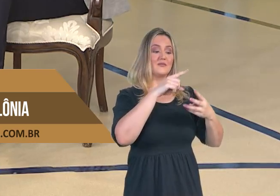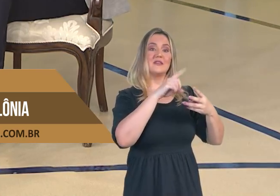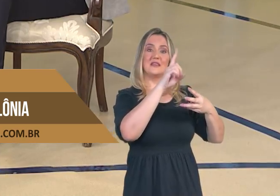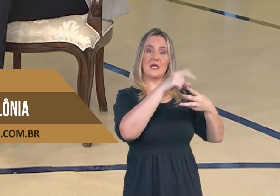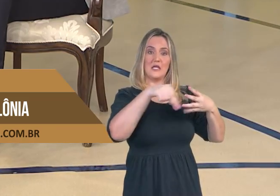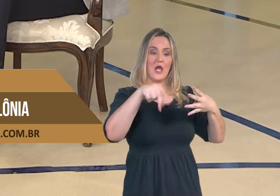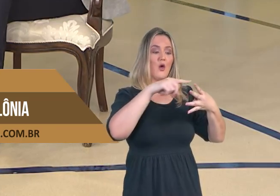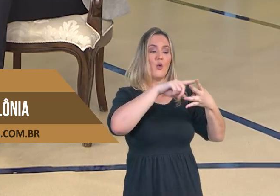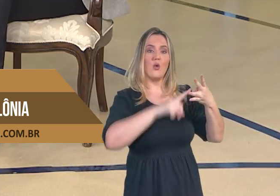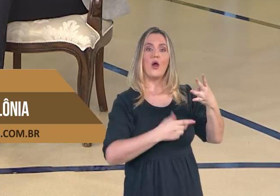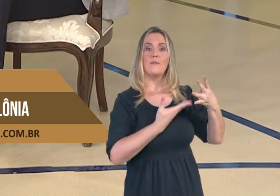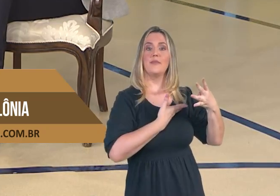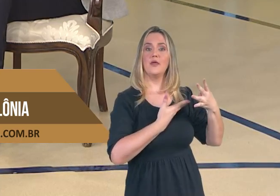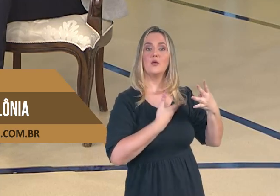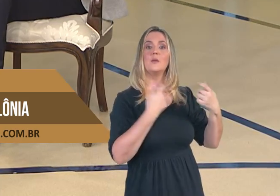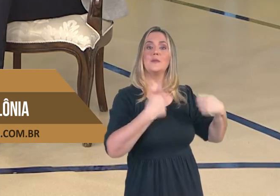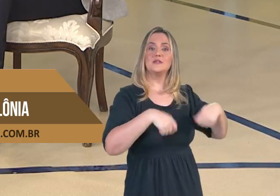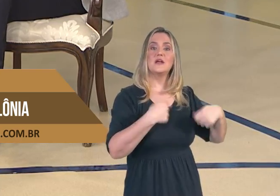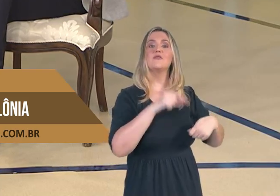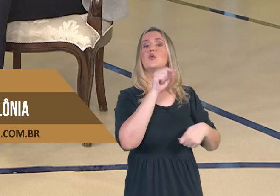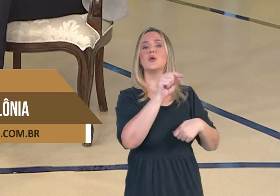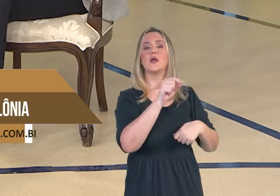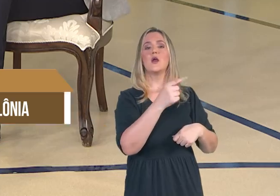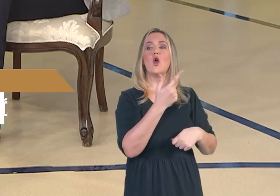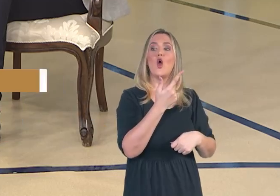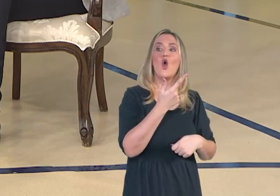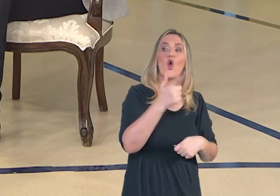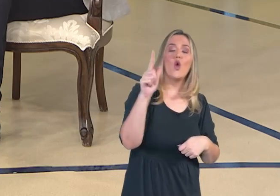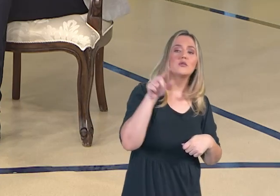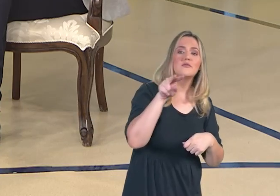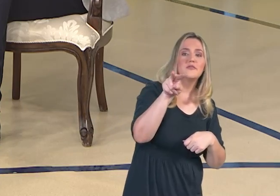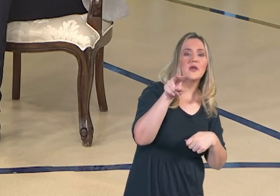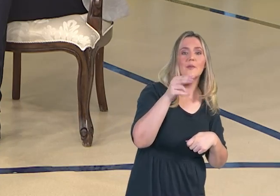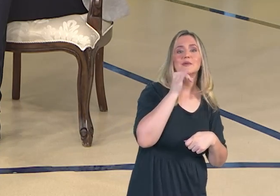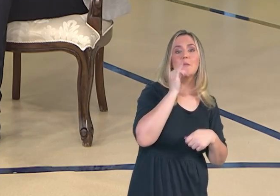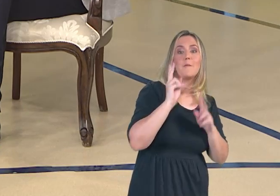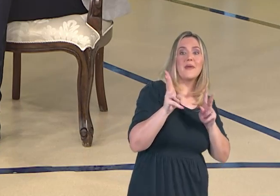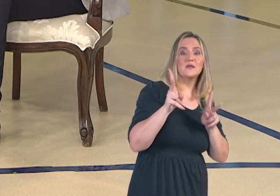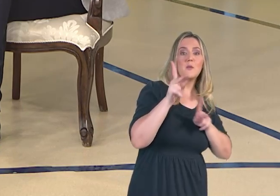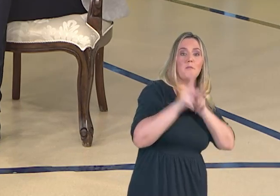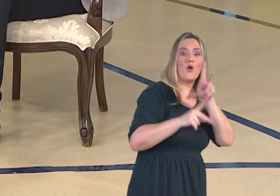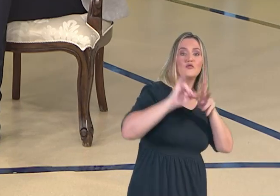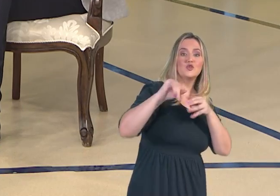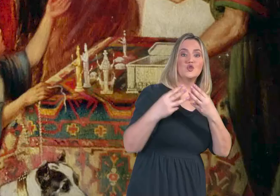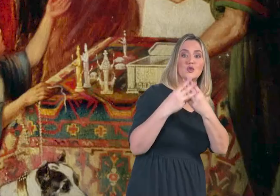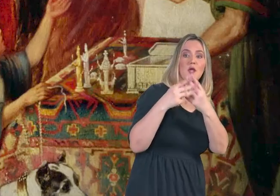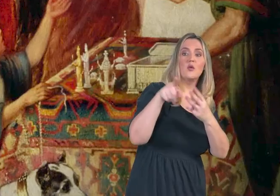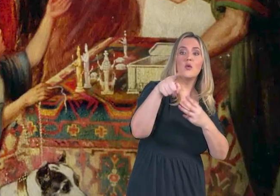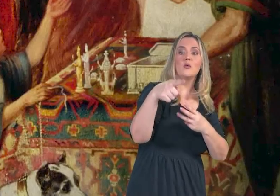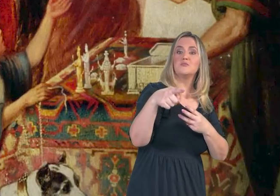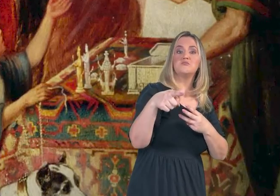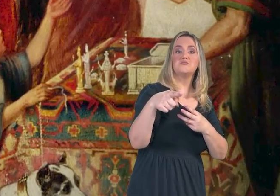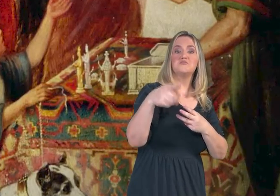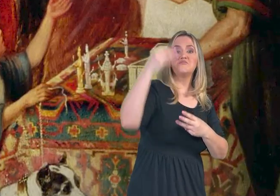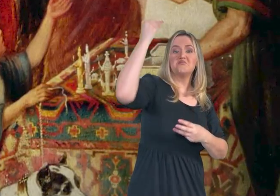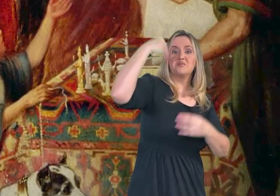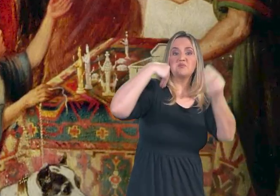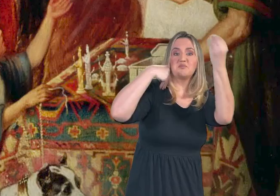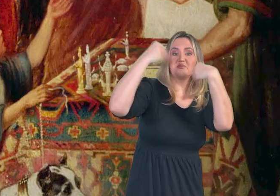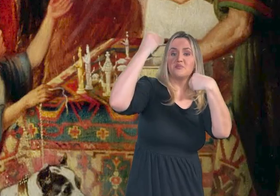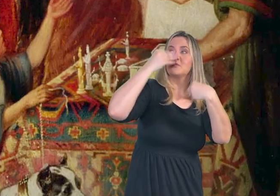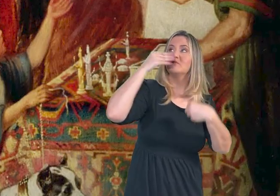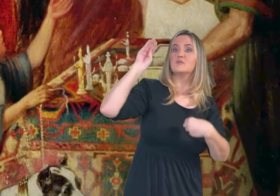que outros judeus acabaram cedendo aos novos costumes e abdicando a sua fé. Embora a magia